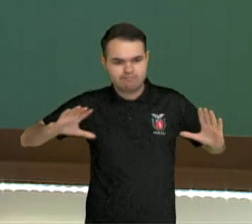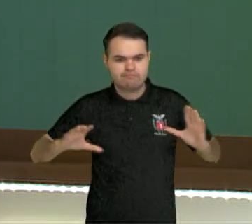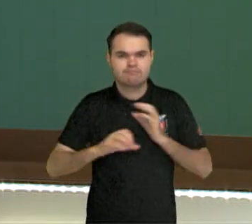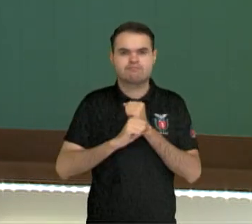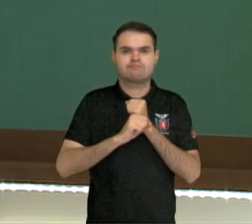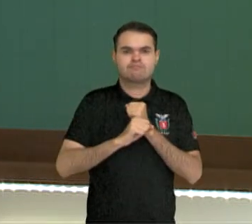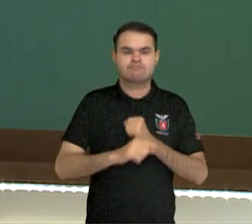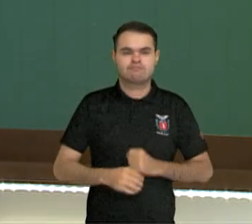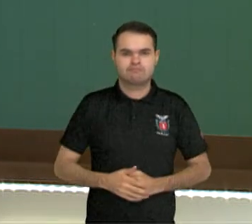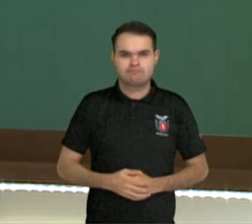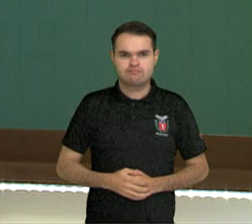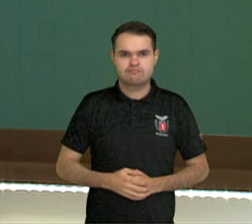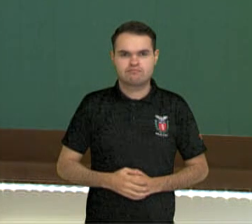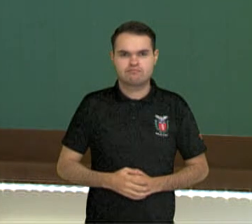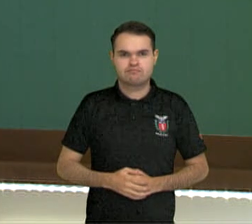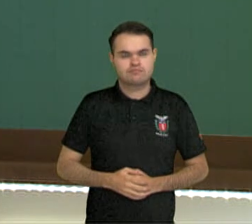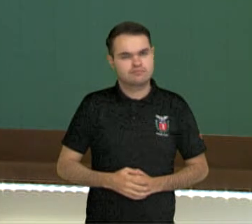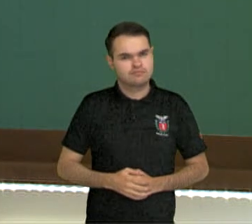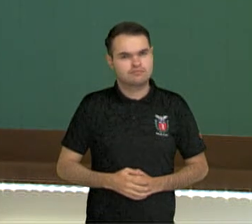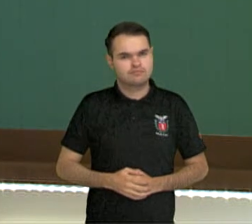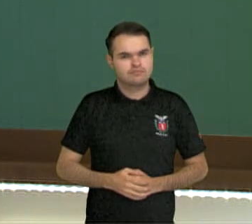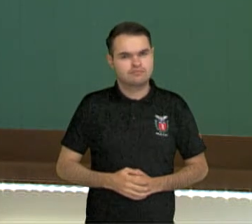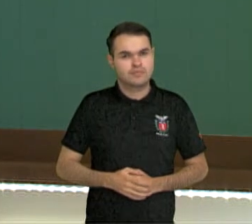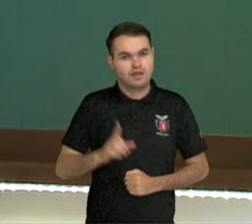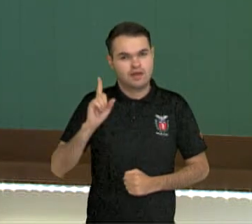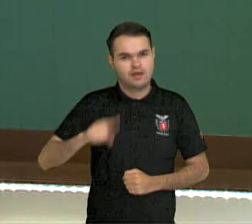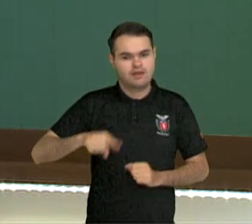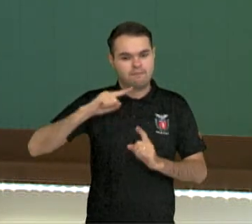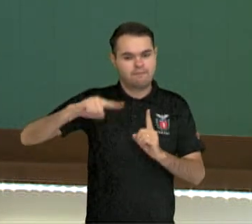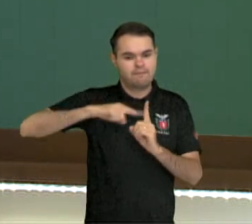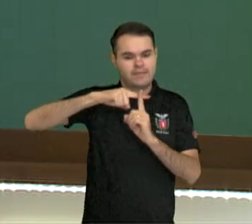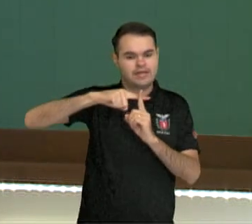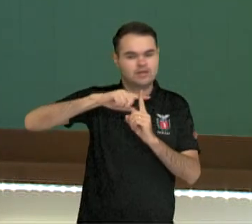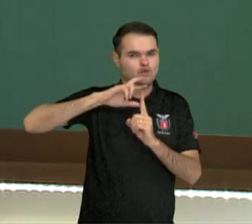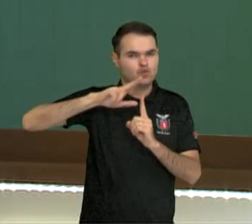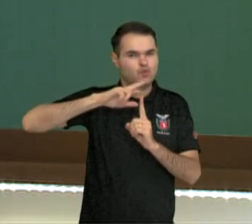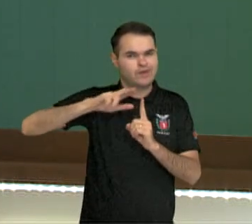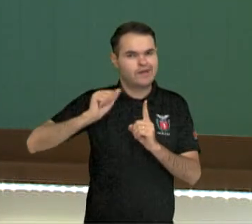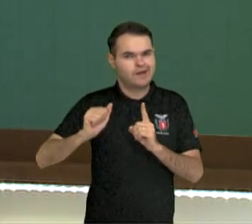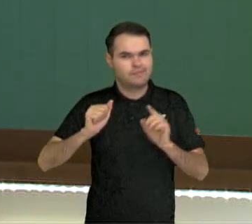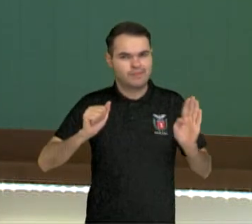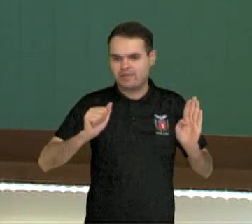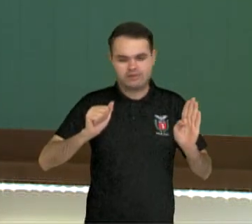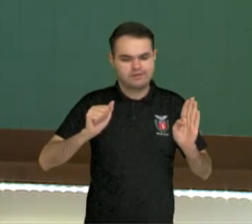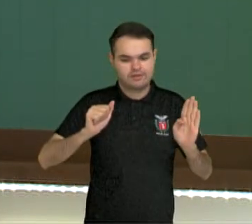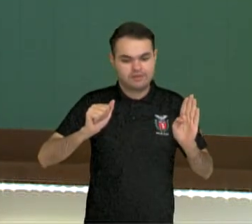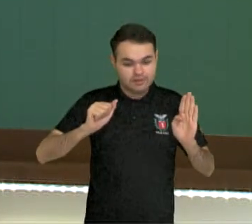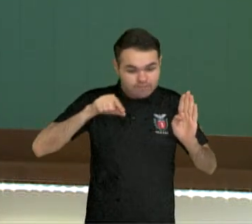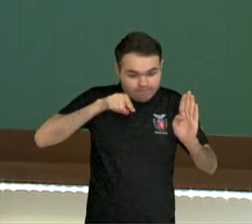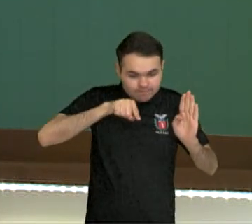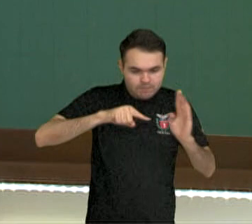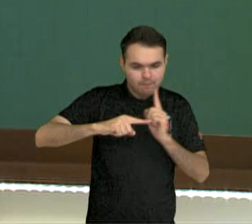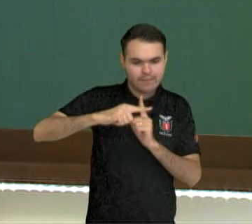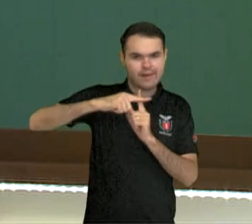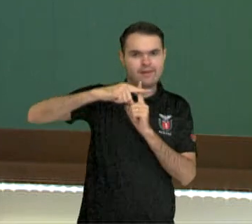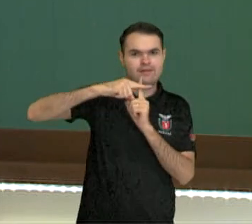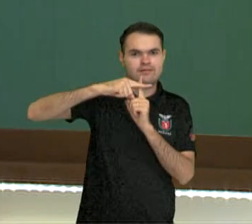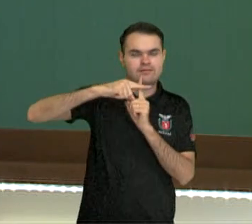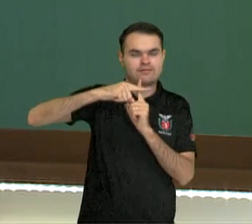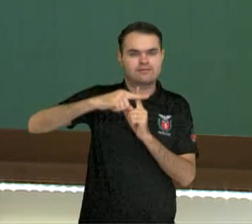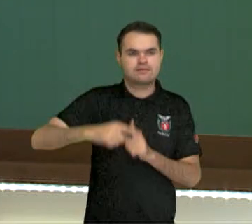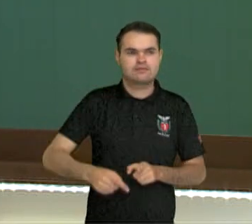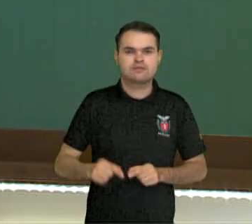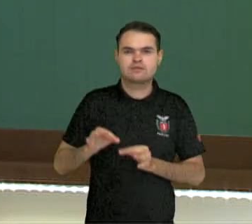2 pedaços. E juntar é conta de mais, tá bom? Então, não é AB, é A mais B. E a altura desse